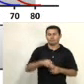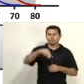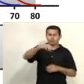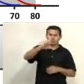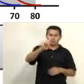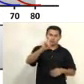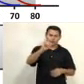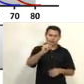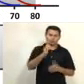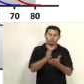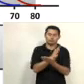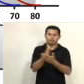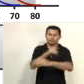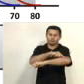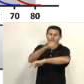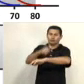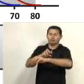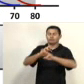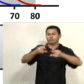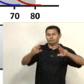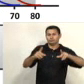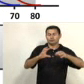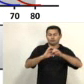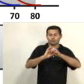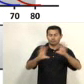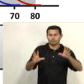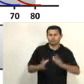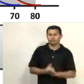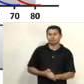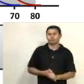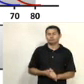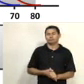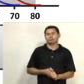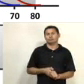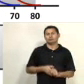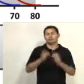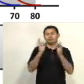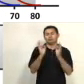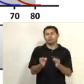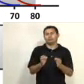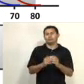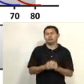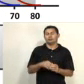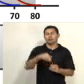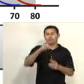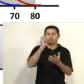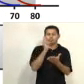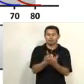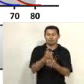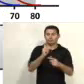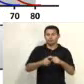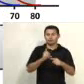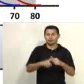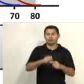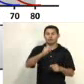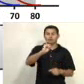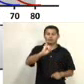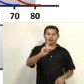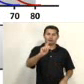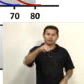média, ou seja, o espaçamento, a variabilidade, a dispersão, é exatamente a mesma. Por quê? O